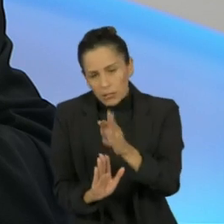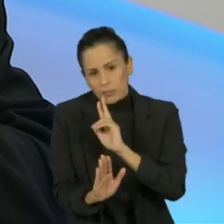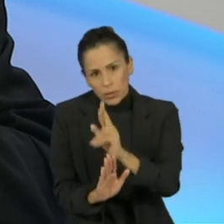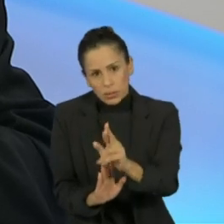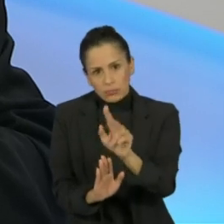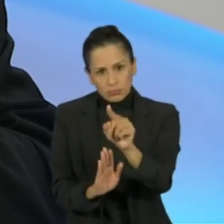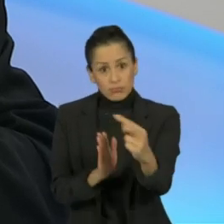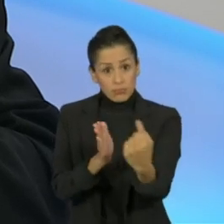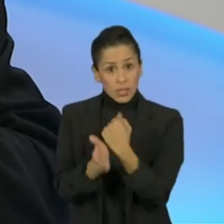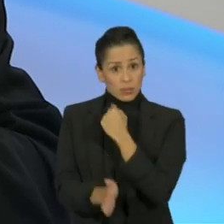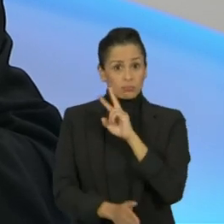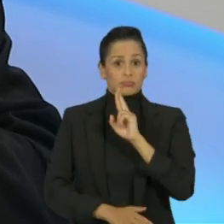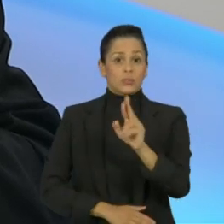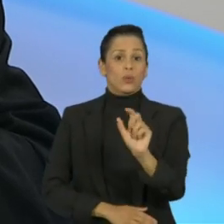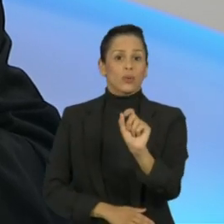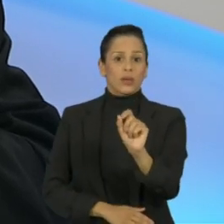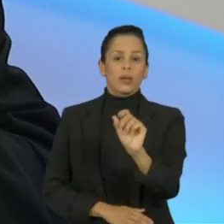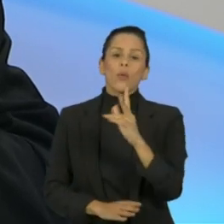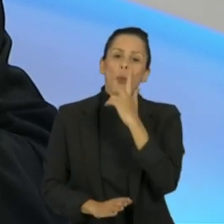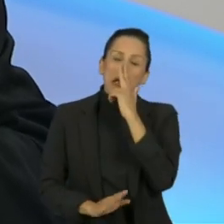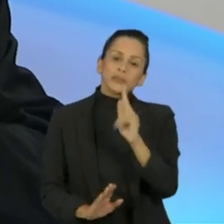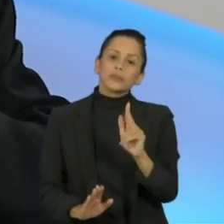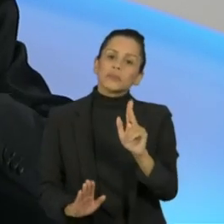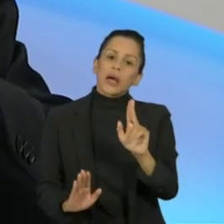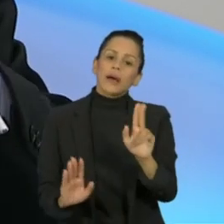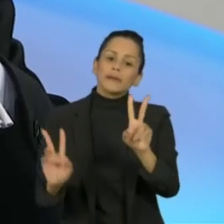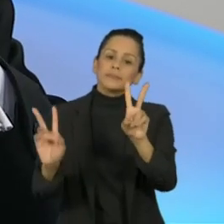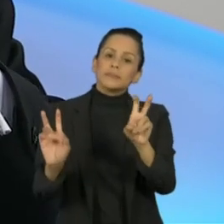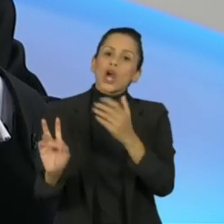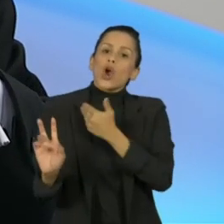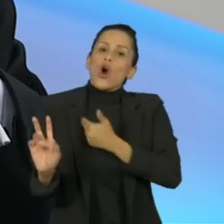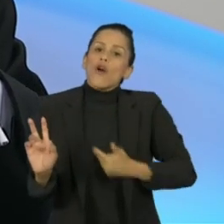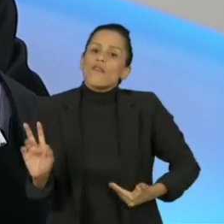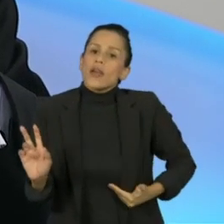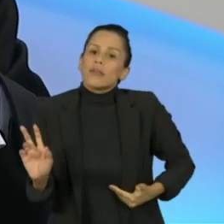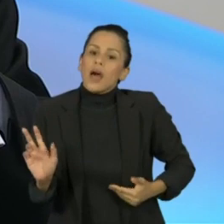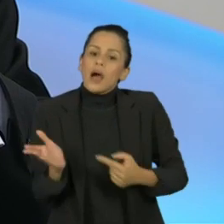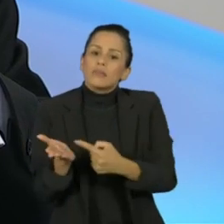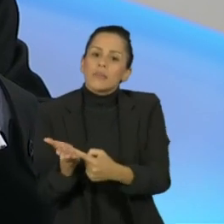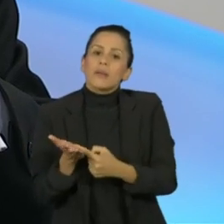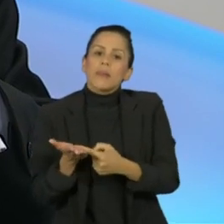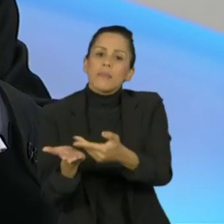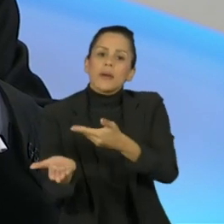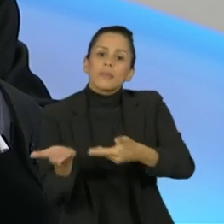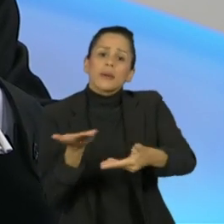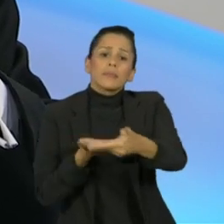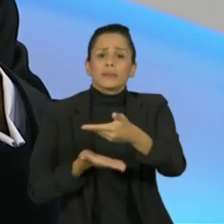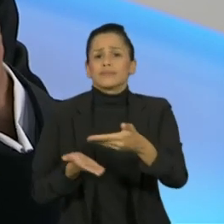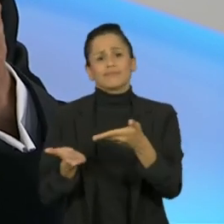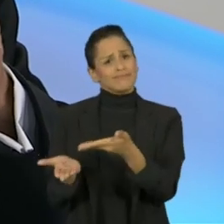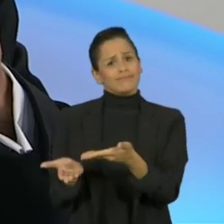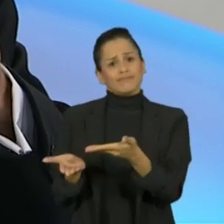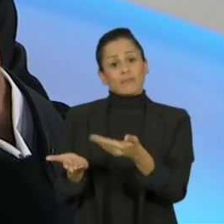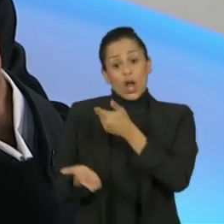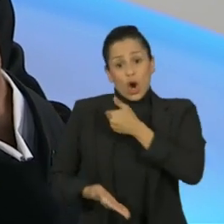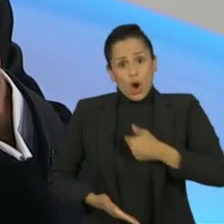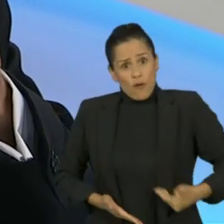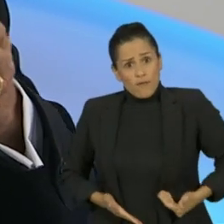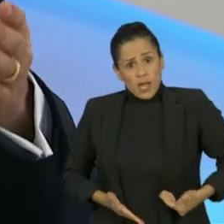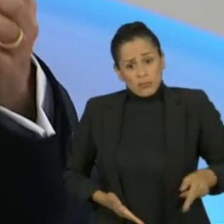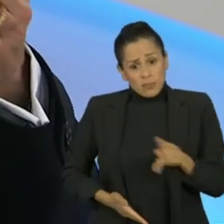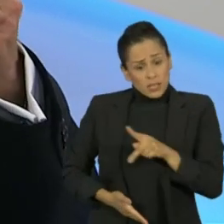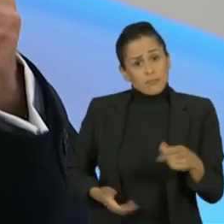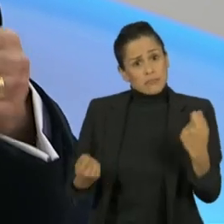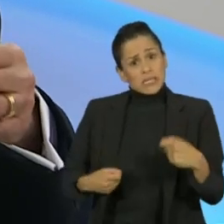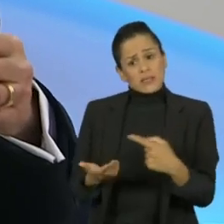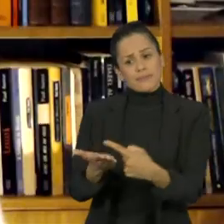que governar é fazer política. Fazer política é você definir os rumos do país, se mover